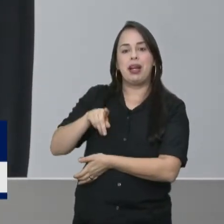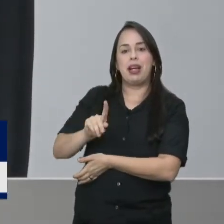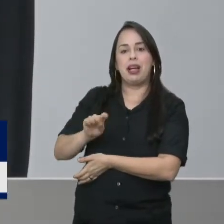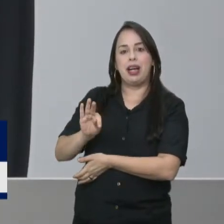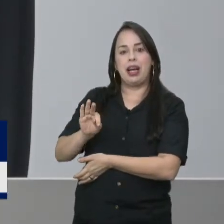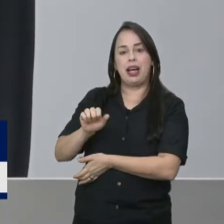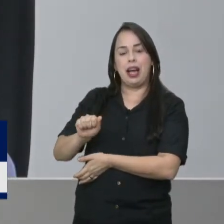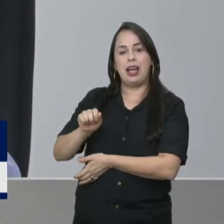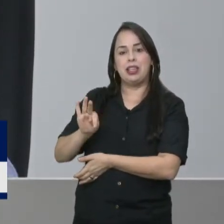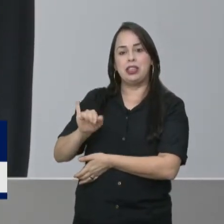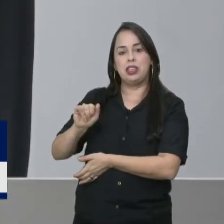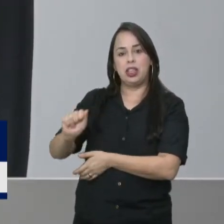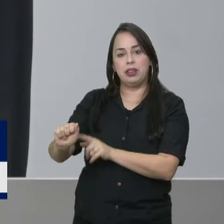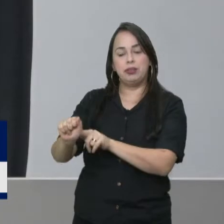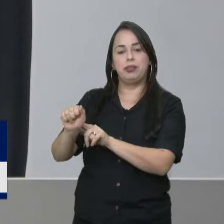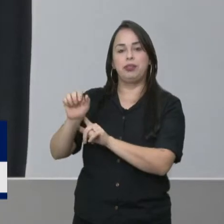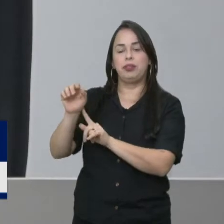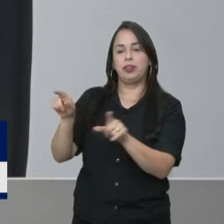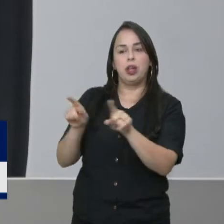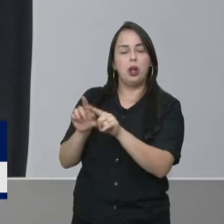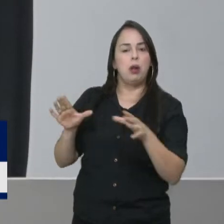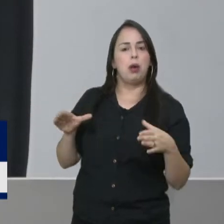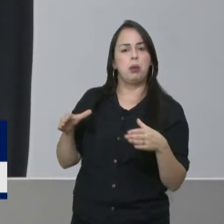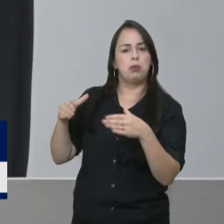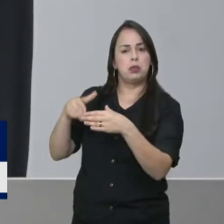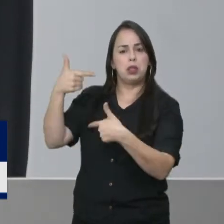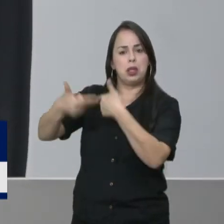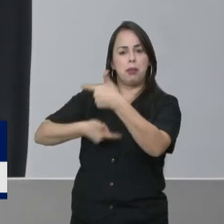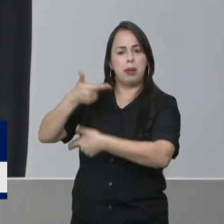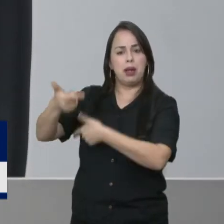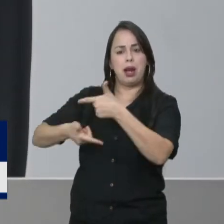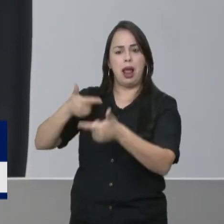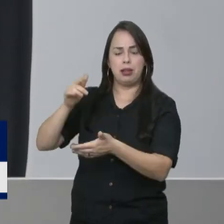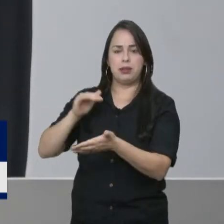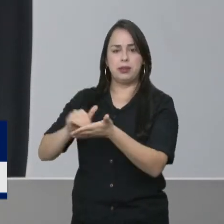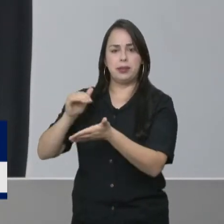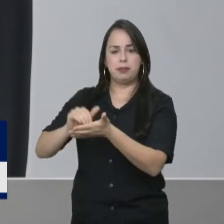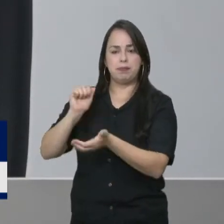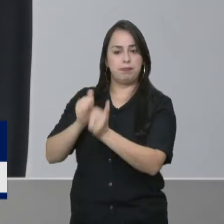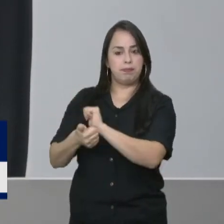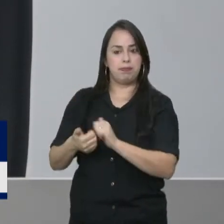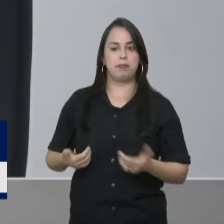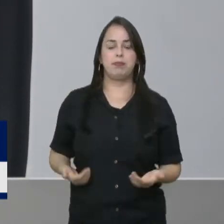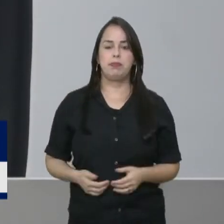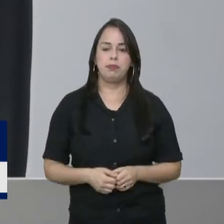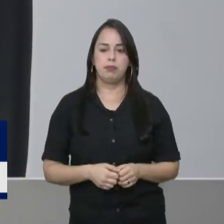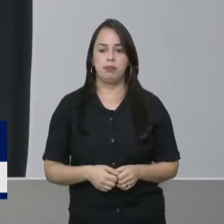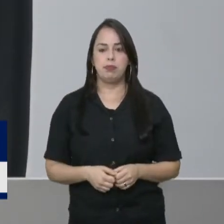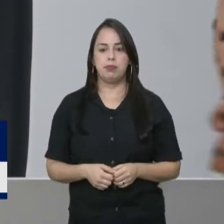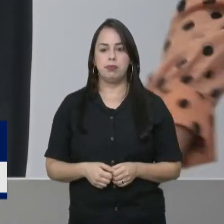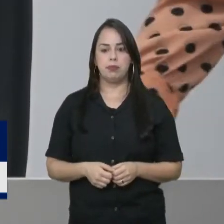a equipe lá que faz um trabalho brilhante na secretaria. Agora,